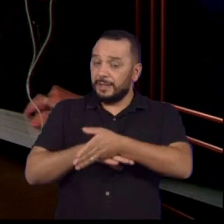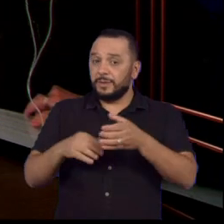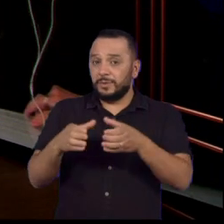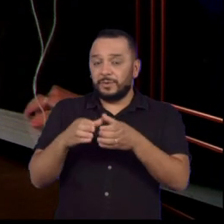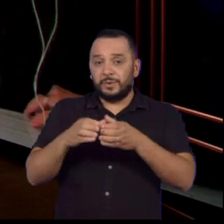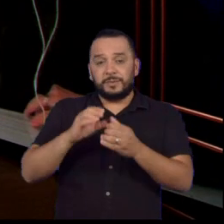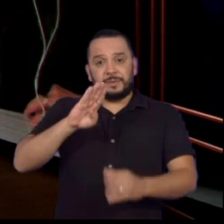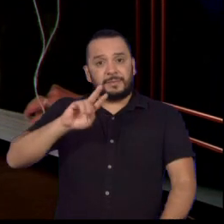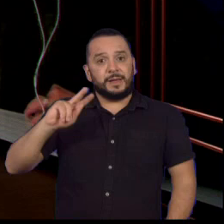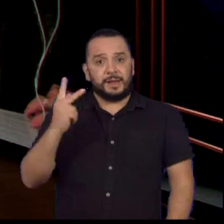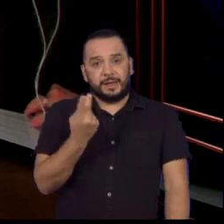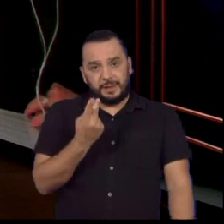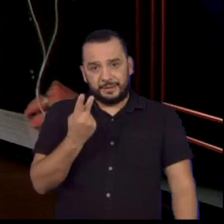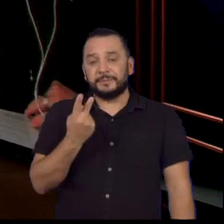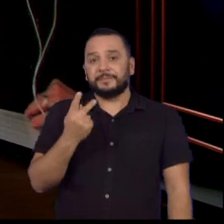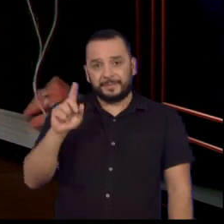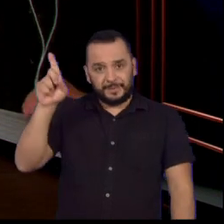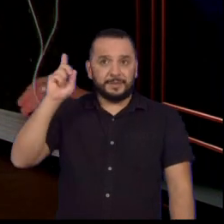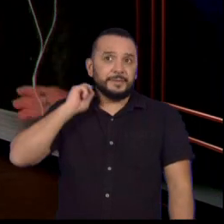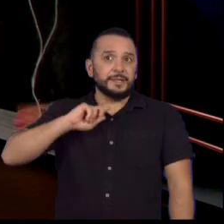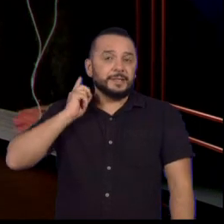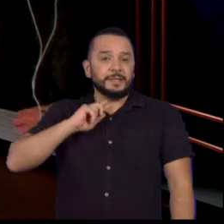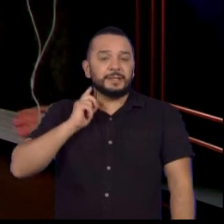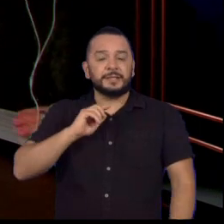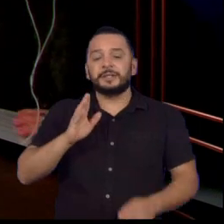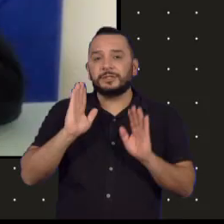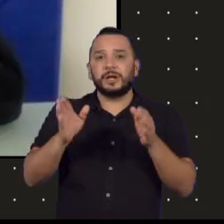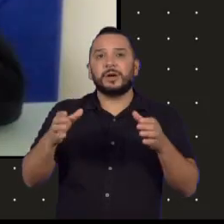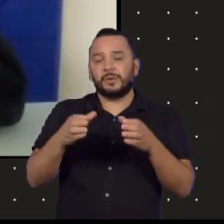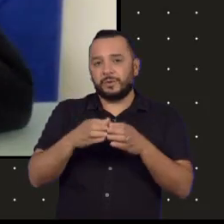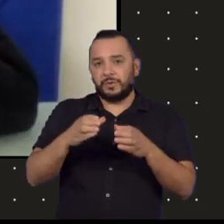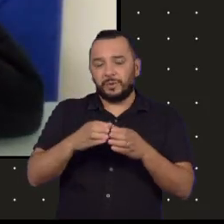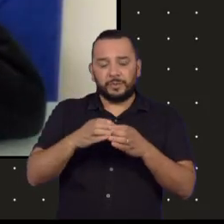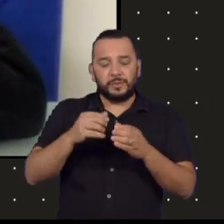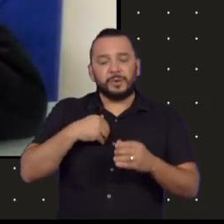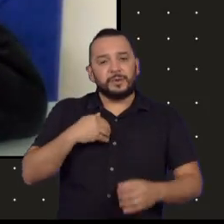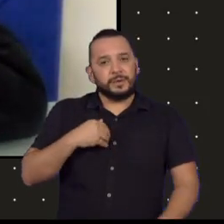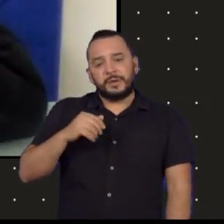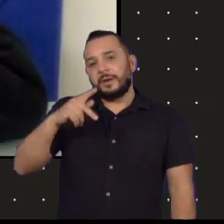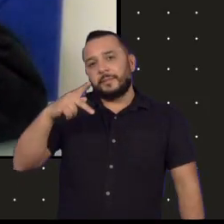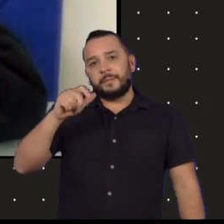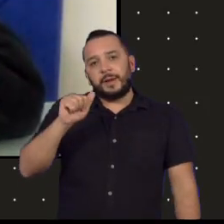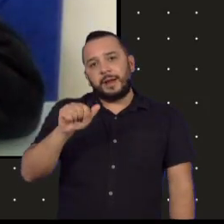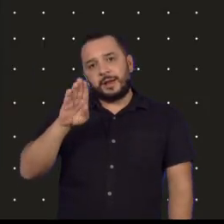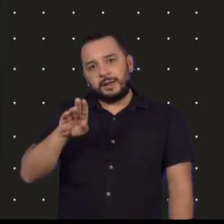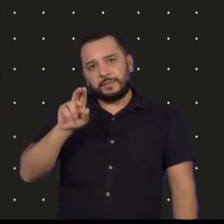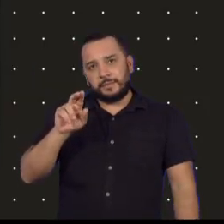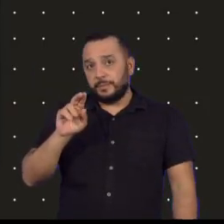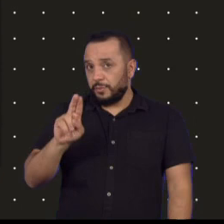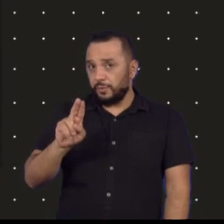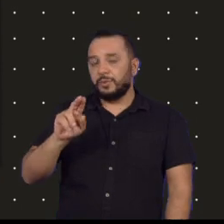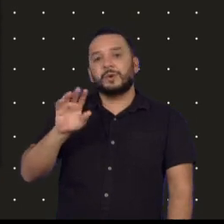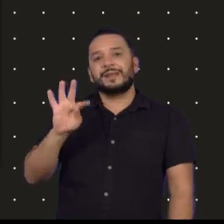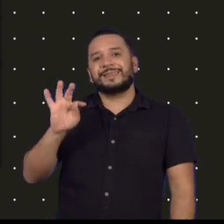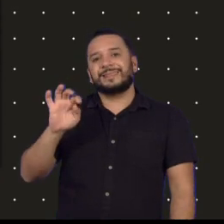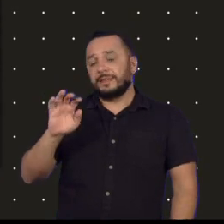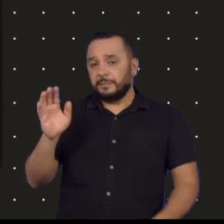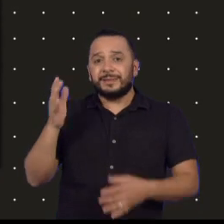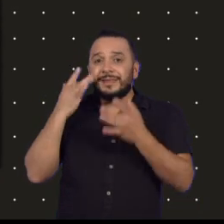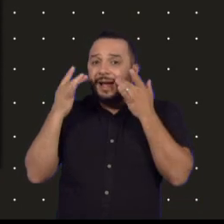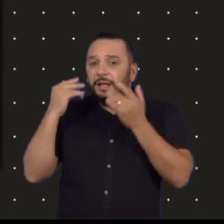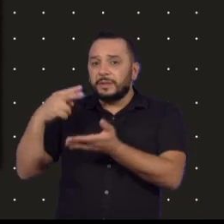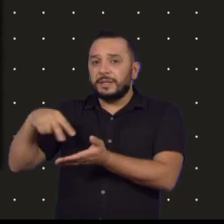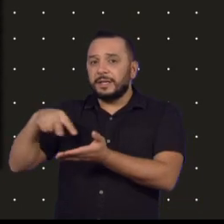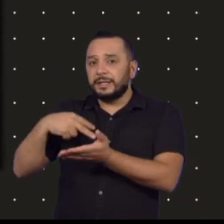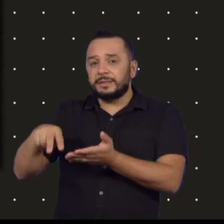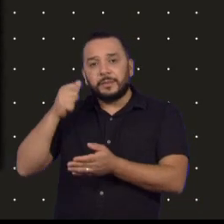Belo Horizonte chamado Pagu Teatro Dança, que foi dirigido por Carmen Paternostro, que é uma baiana que, na época,